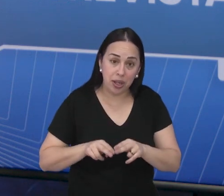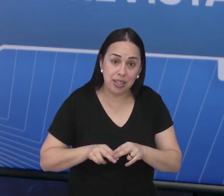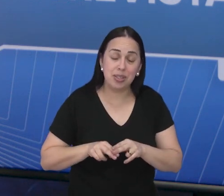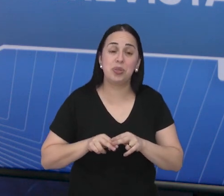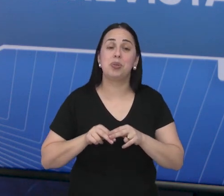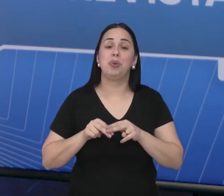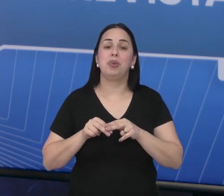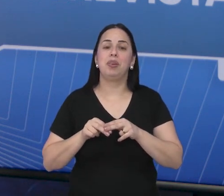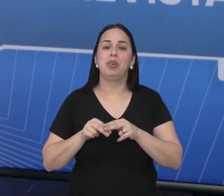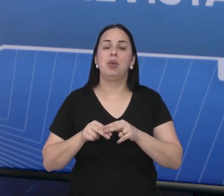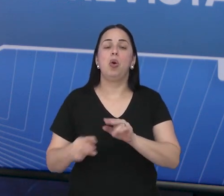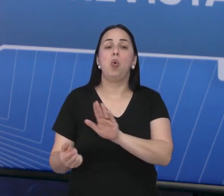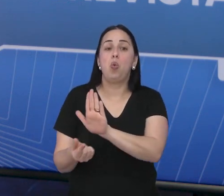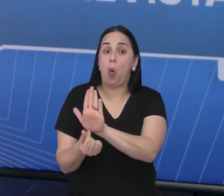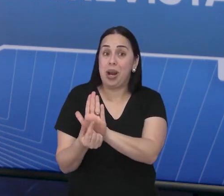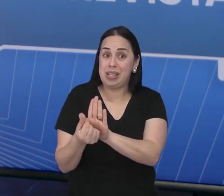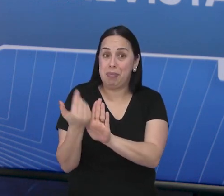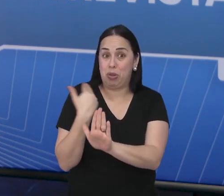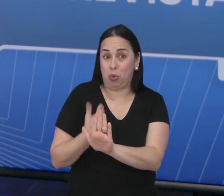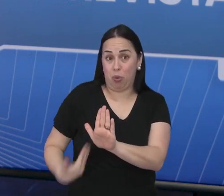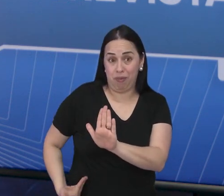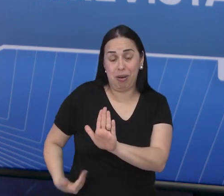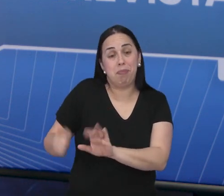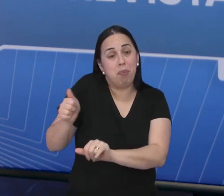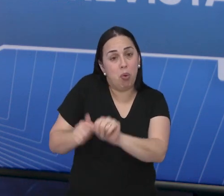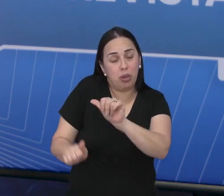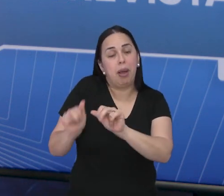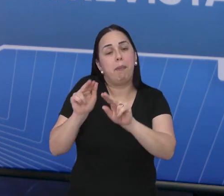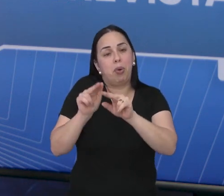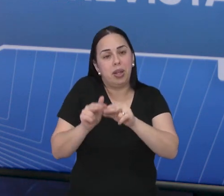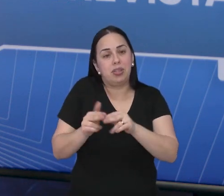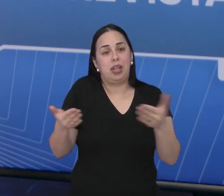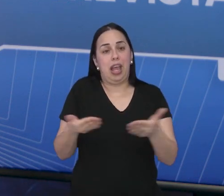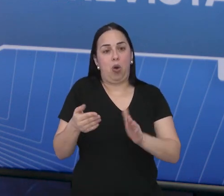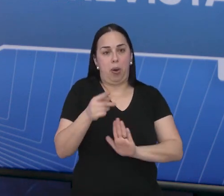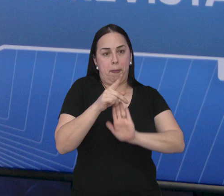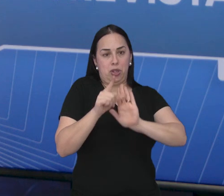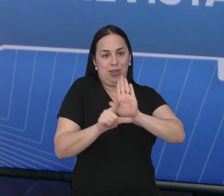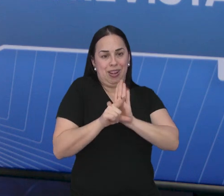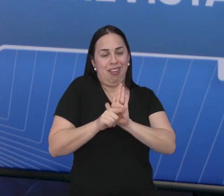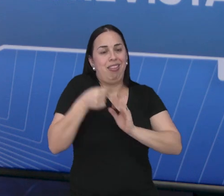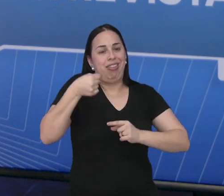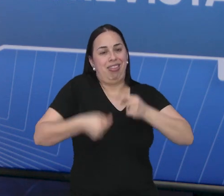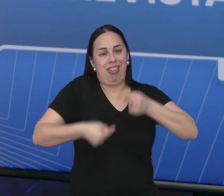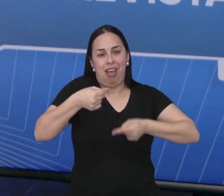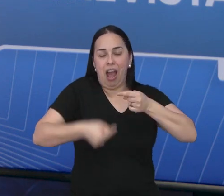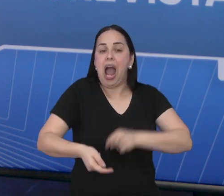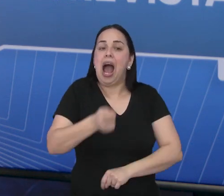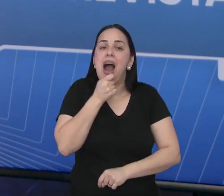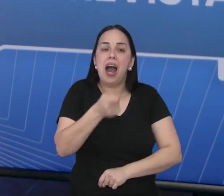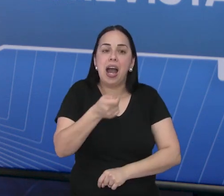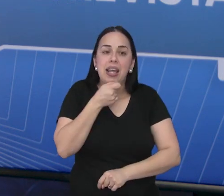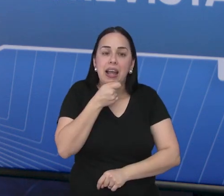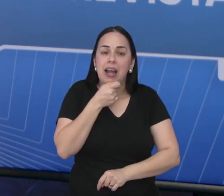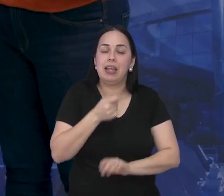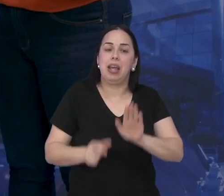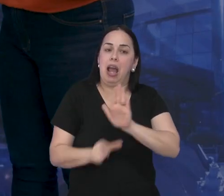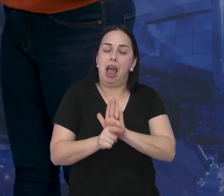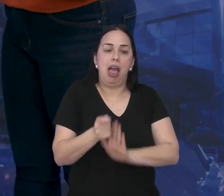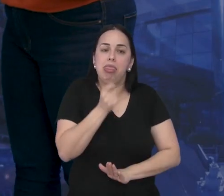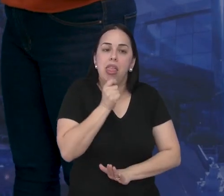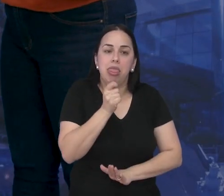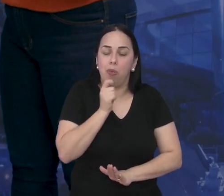acabar mudando um pouquinho o orçamento público, e é por isso essa discussão toda, por esse motivo ainda não foi aprovada. E